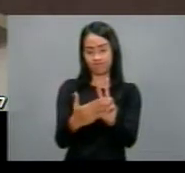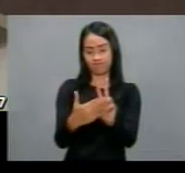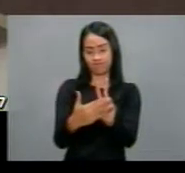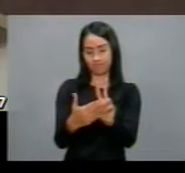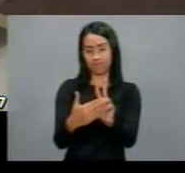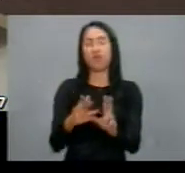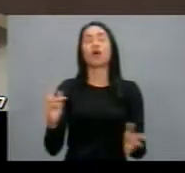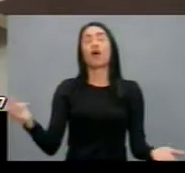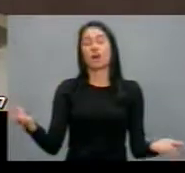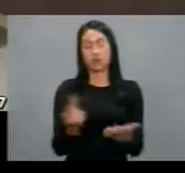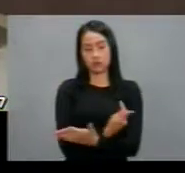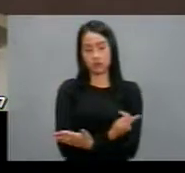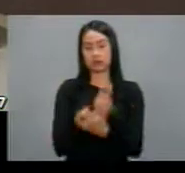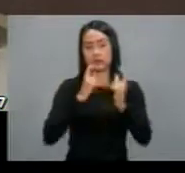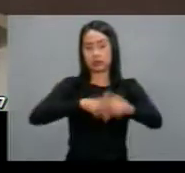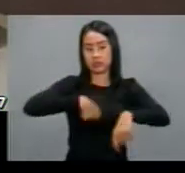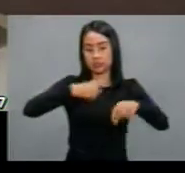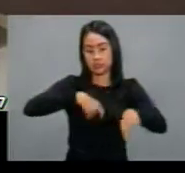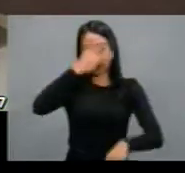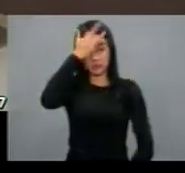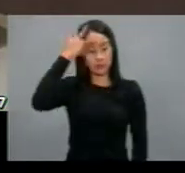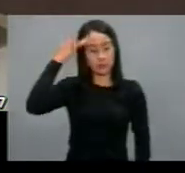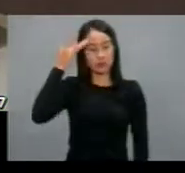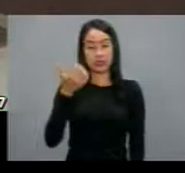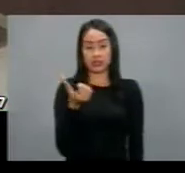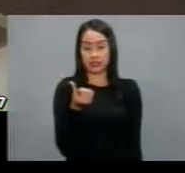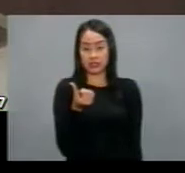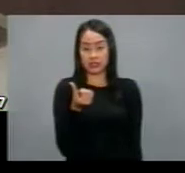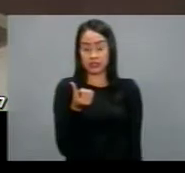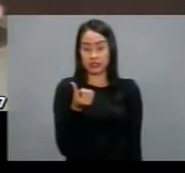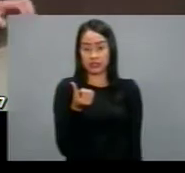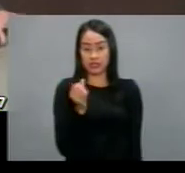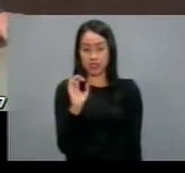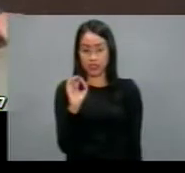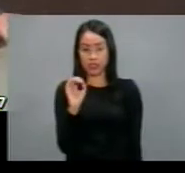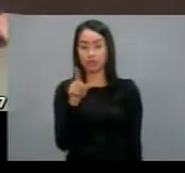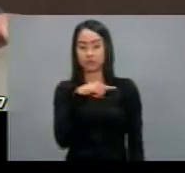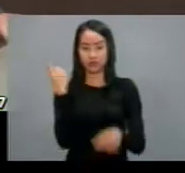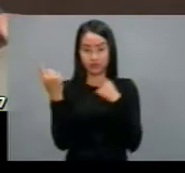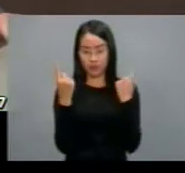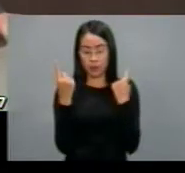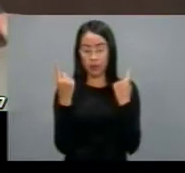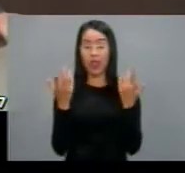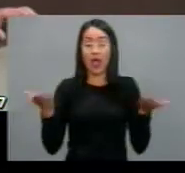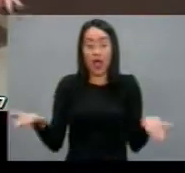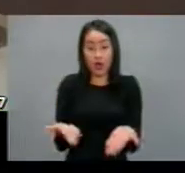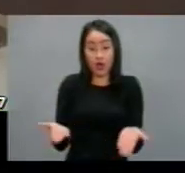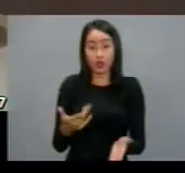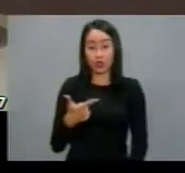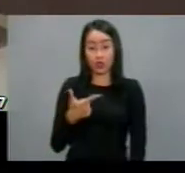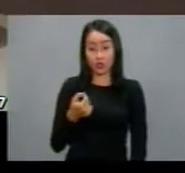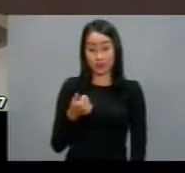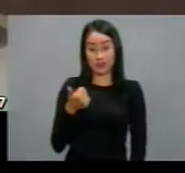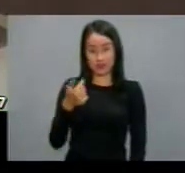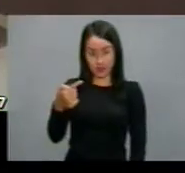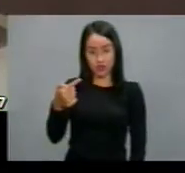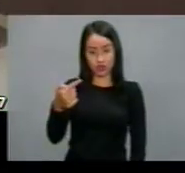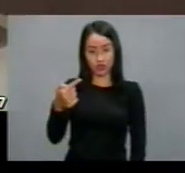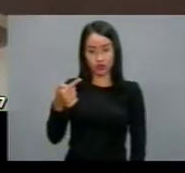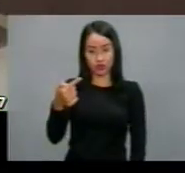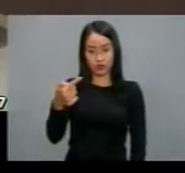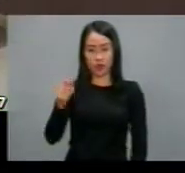2016, 61 assassinatos. Em 2017, pasmem, agora, em